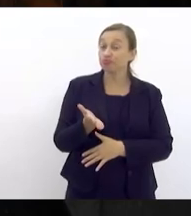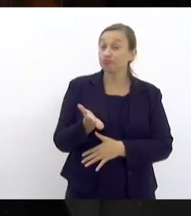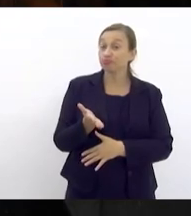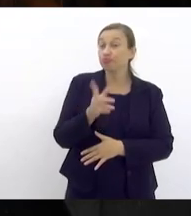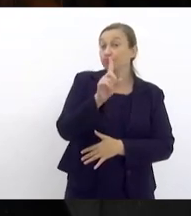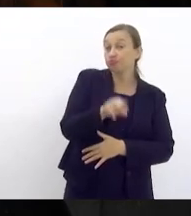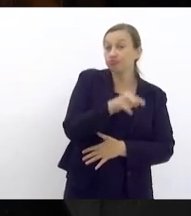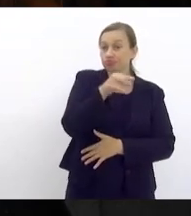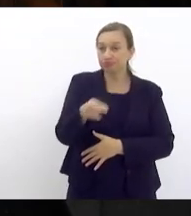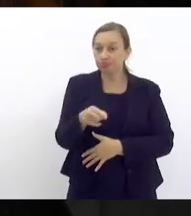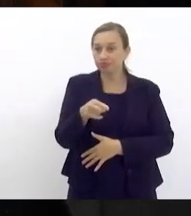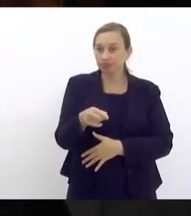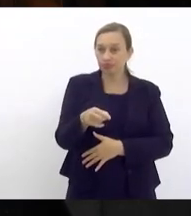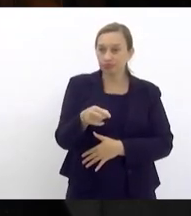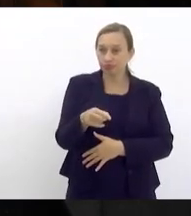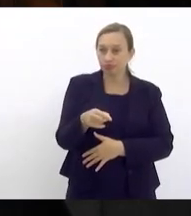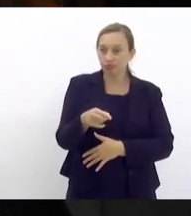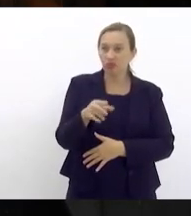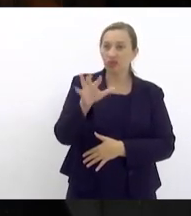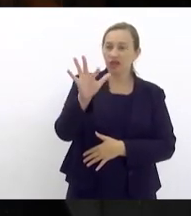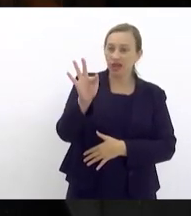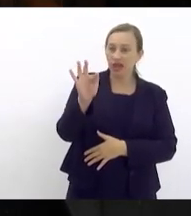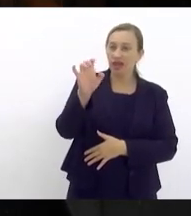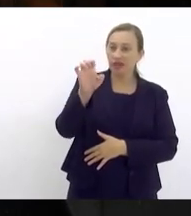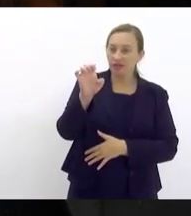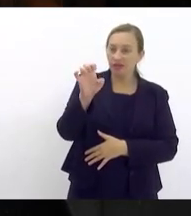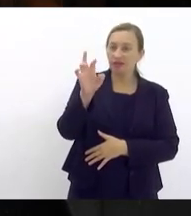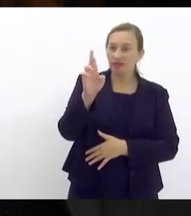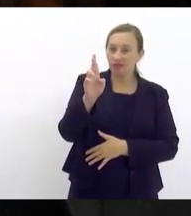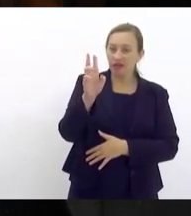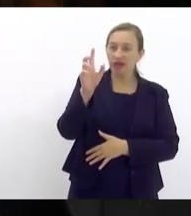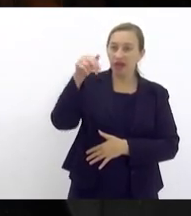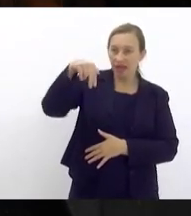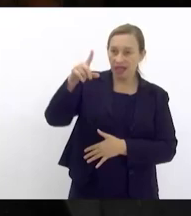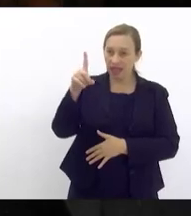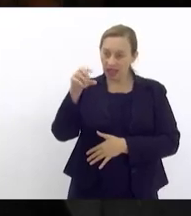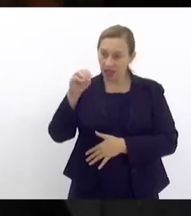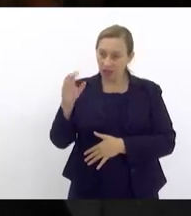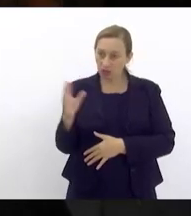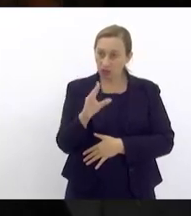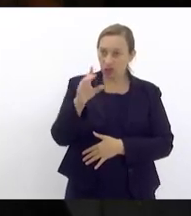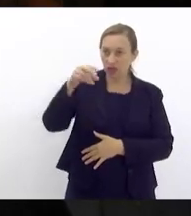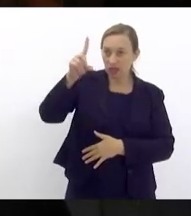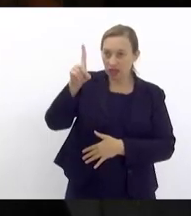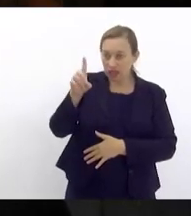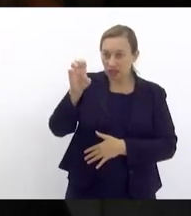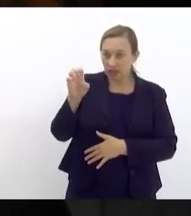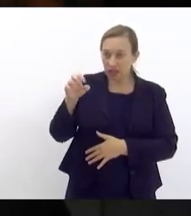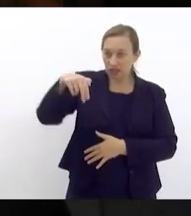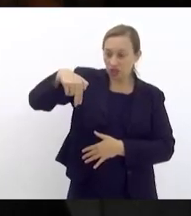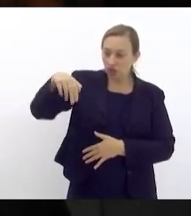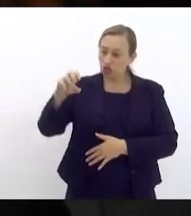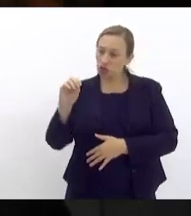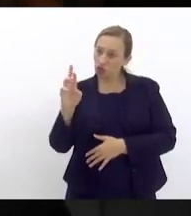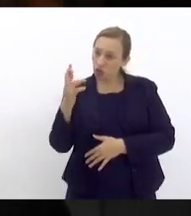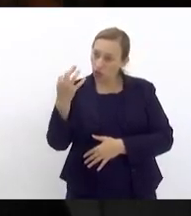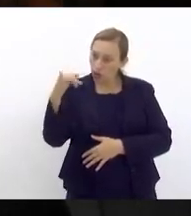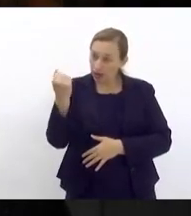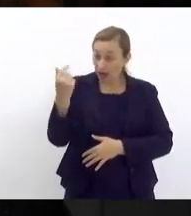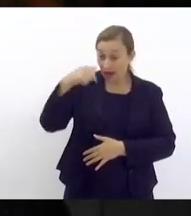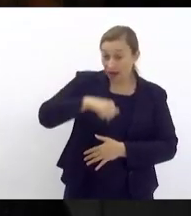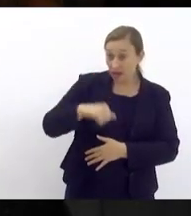proibido inclusive infernando de Noronha no Brasil que é uma reserva esse produto foi proibido